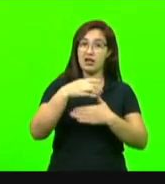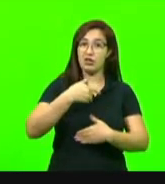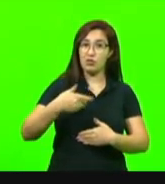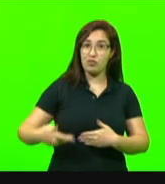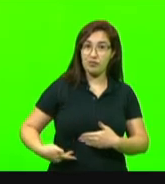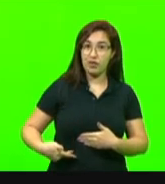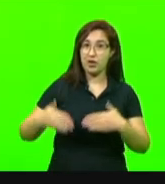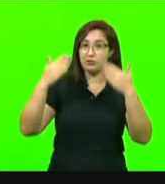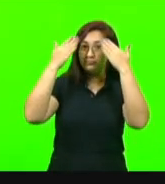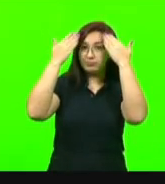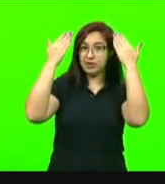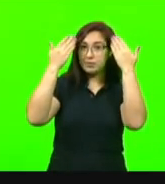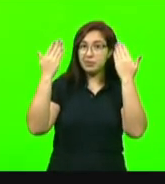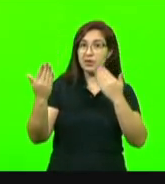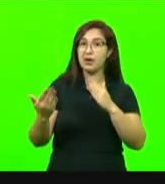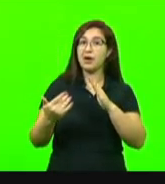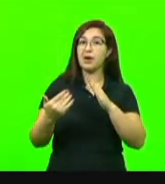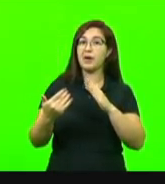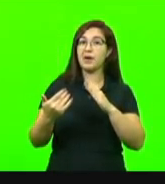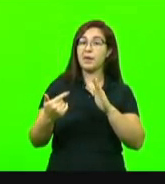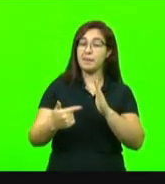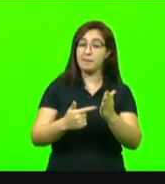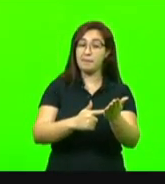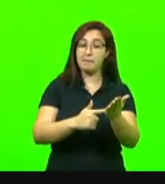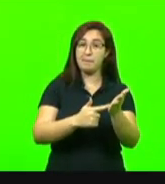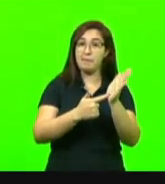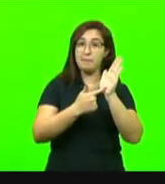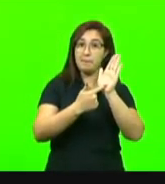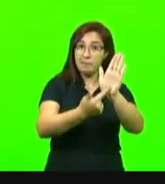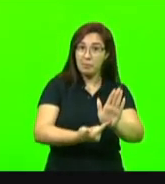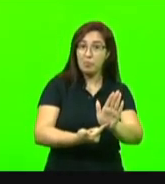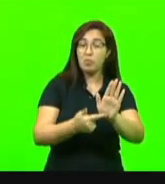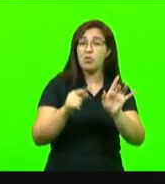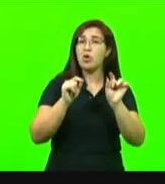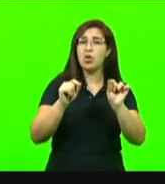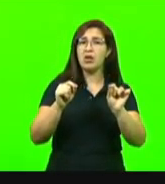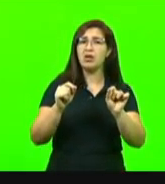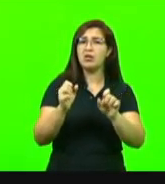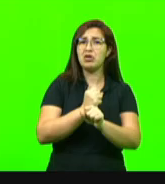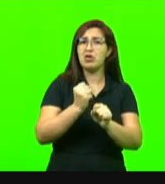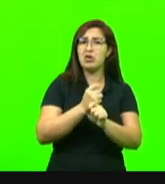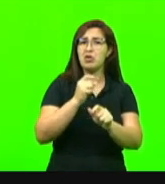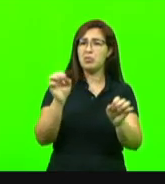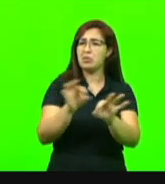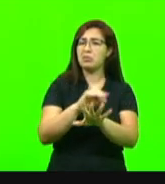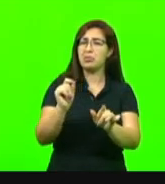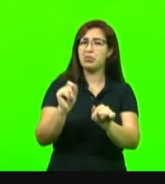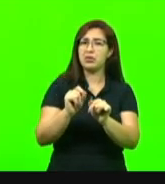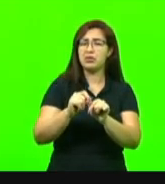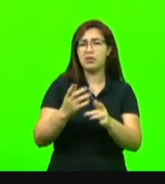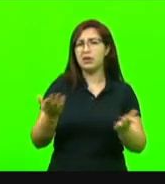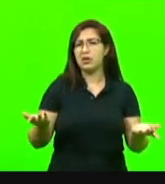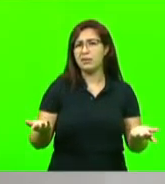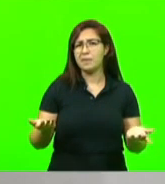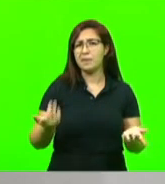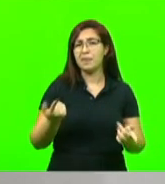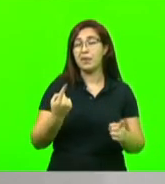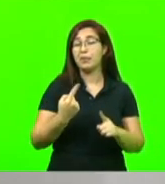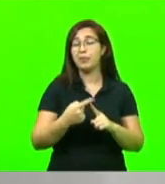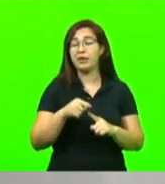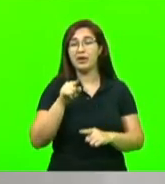aqui e me mostrasse qual a obra que o governo fez com o Plano Mil. Porque o que o governo faz